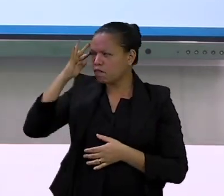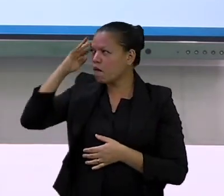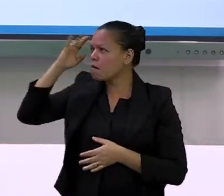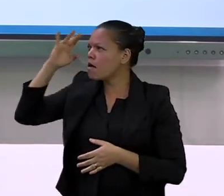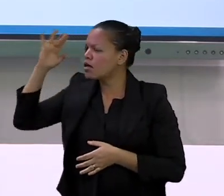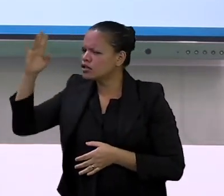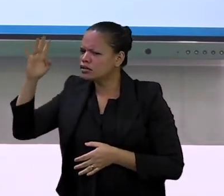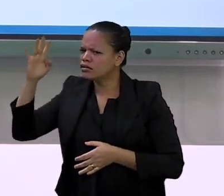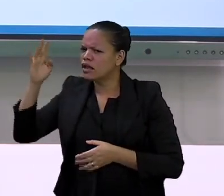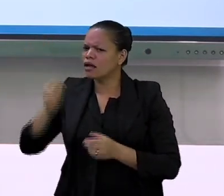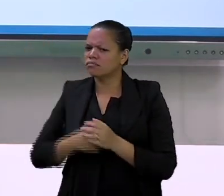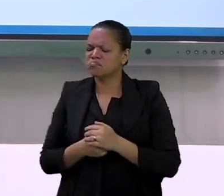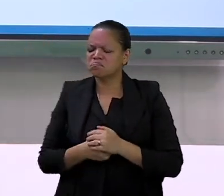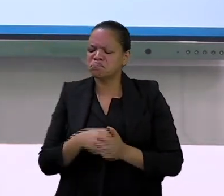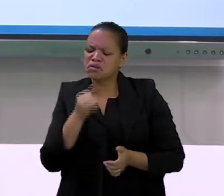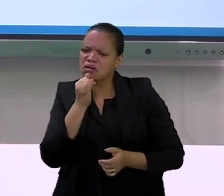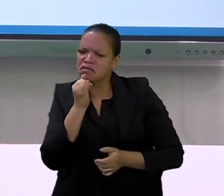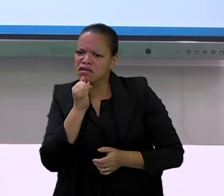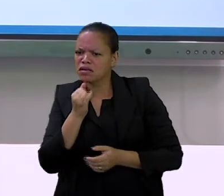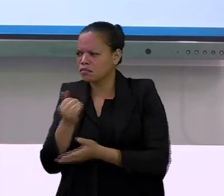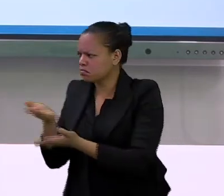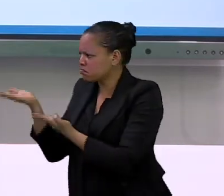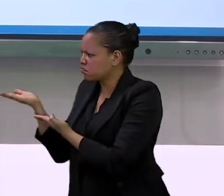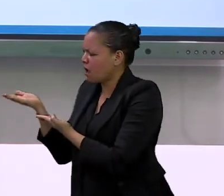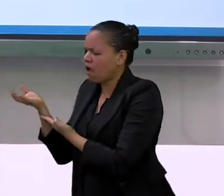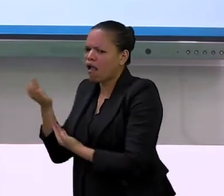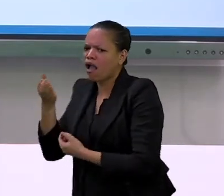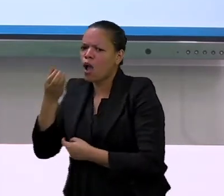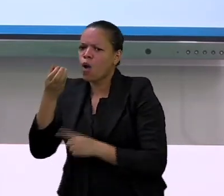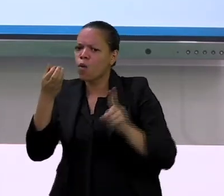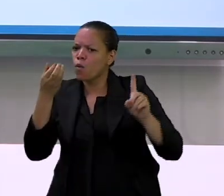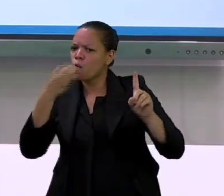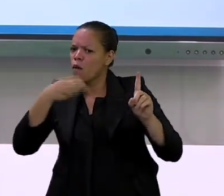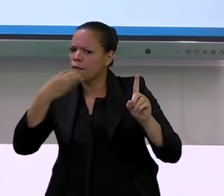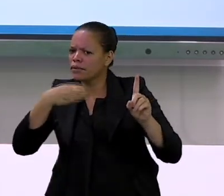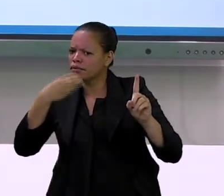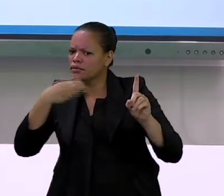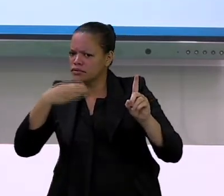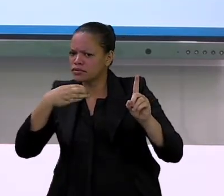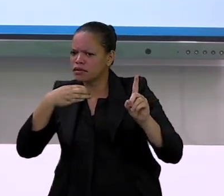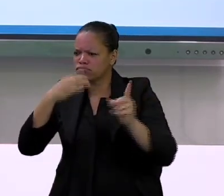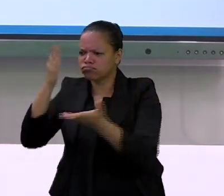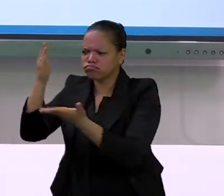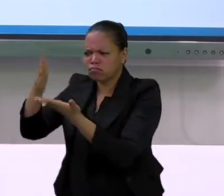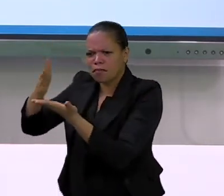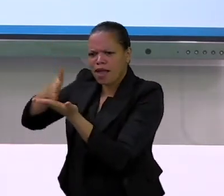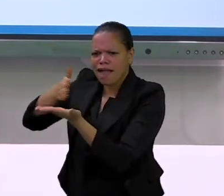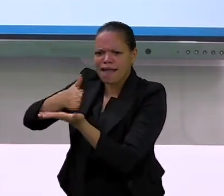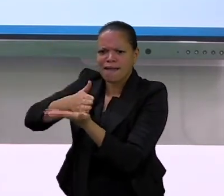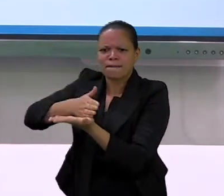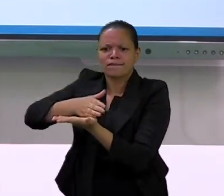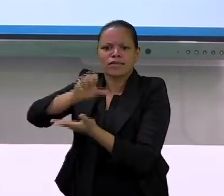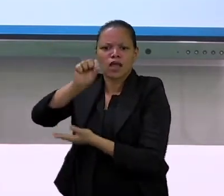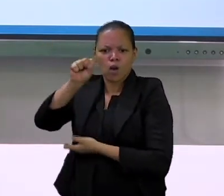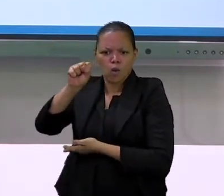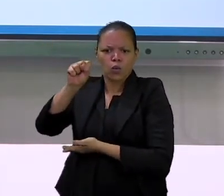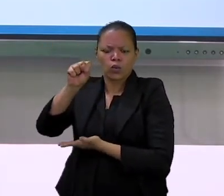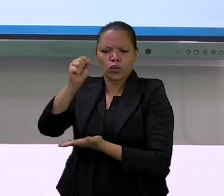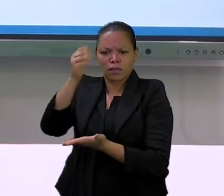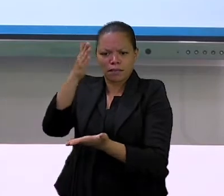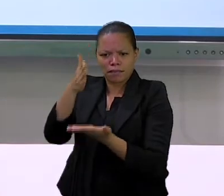e que eu reparti em 8 pedaços. Se desses 8 pedaços eu comer apenas